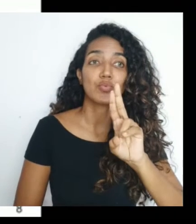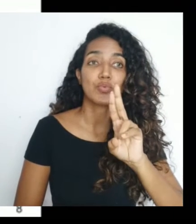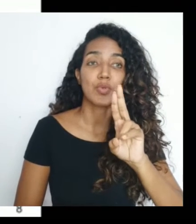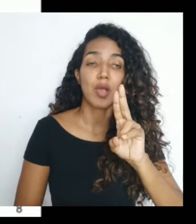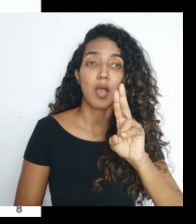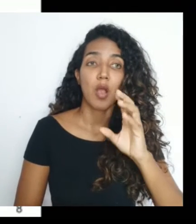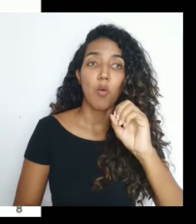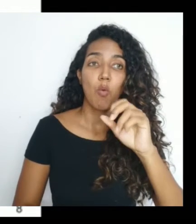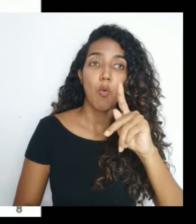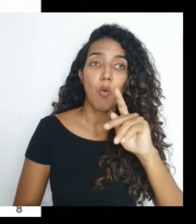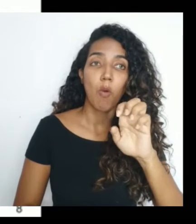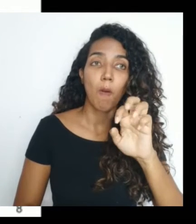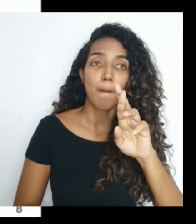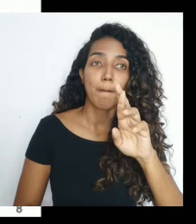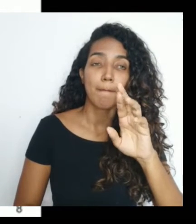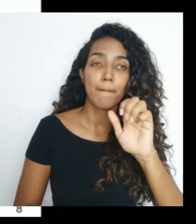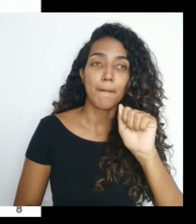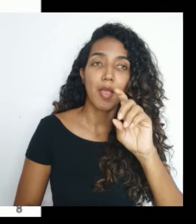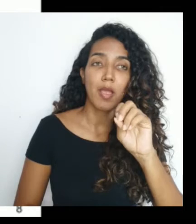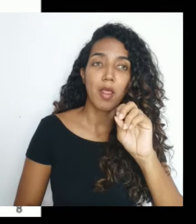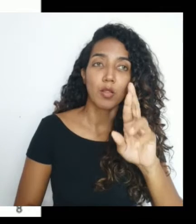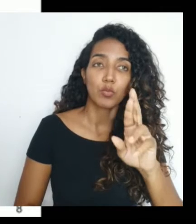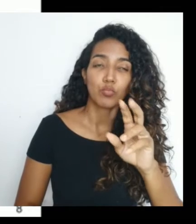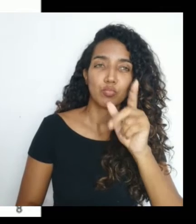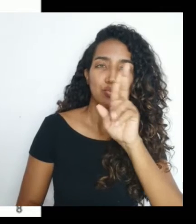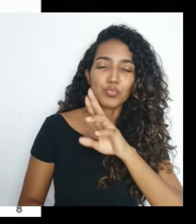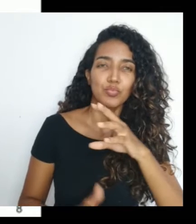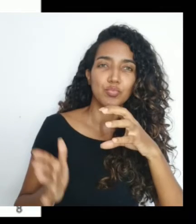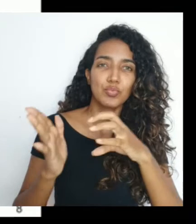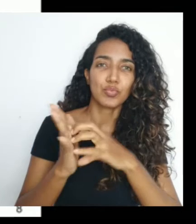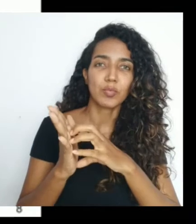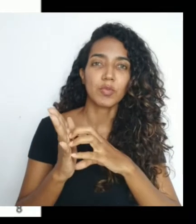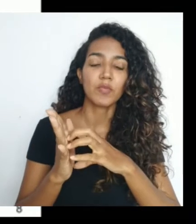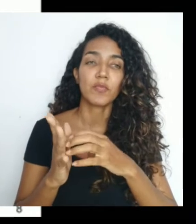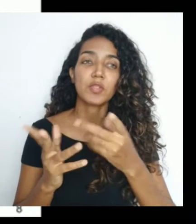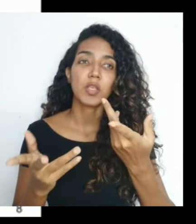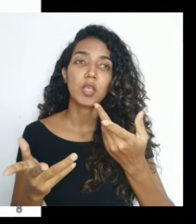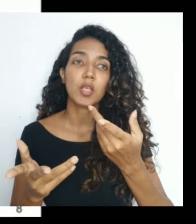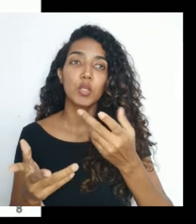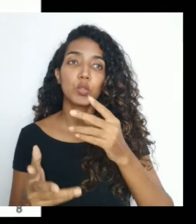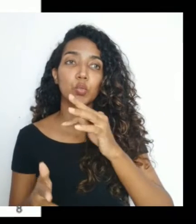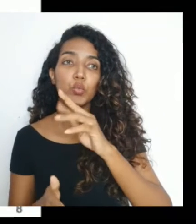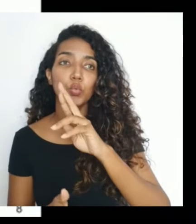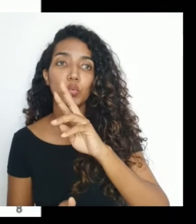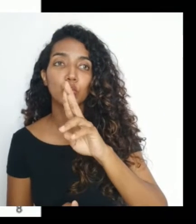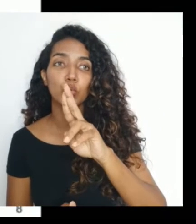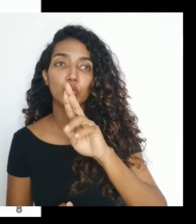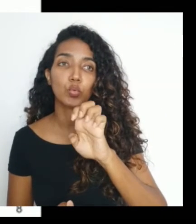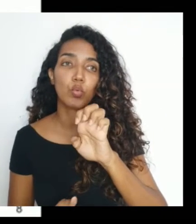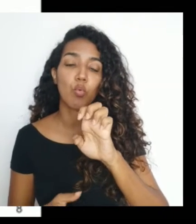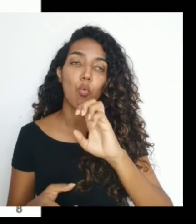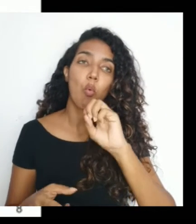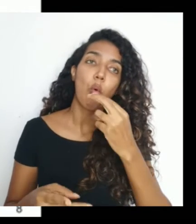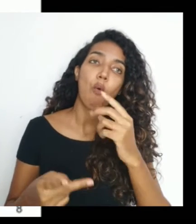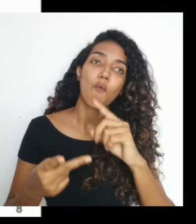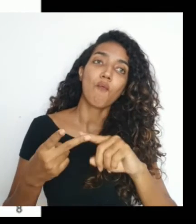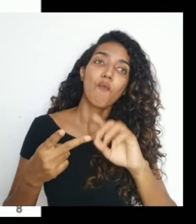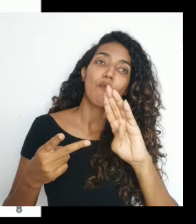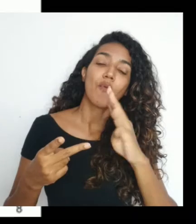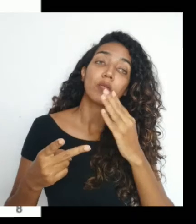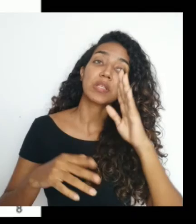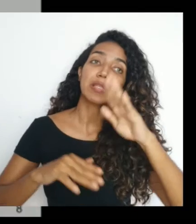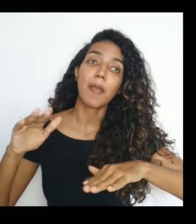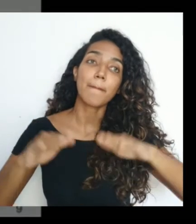forçadamente, você encontrando true ou false, dependendo da expressão booleana, você não precisa avaliar a segunda